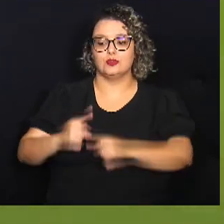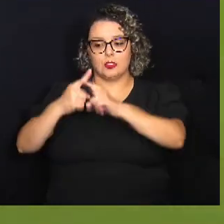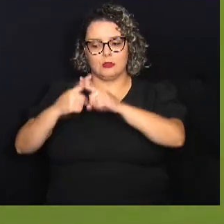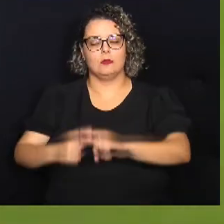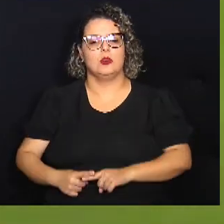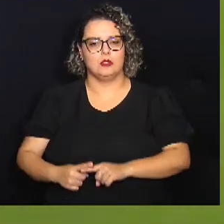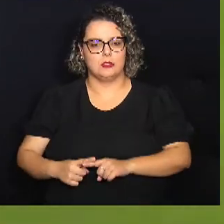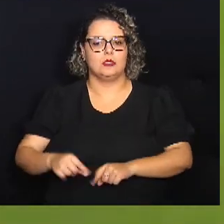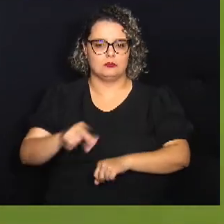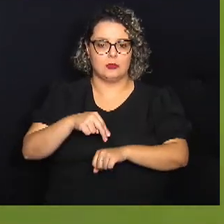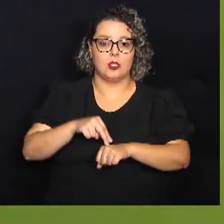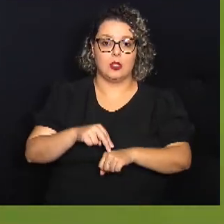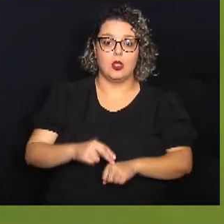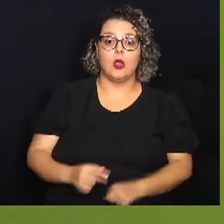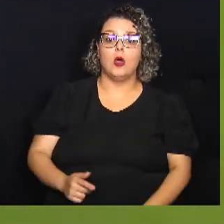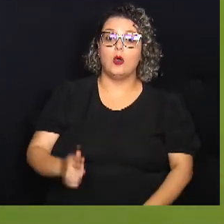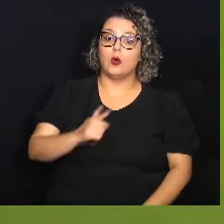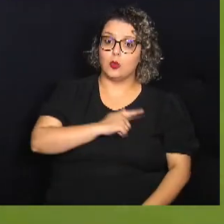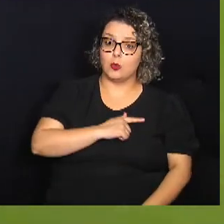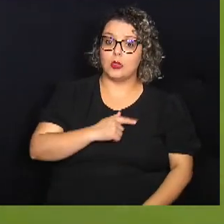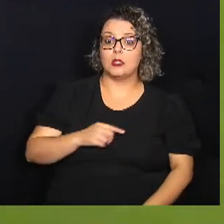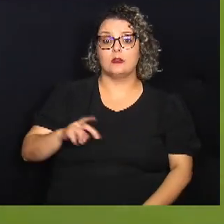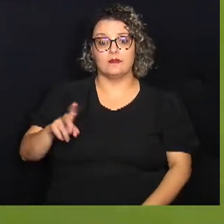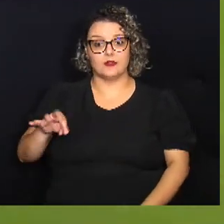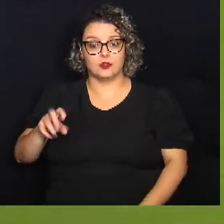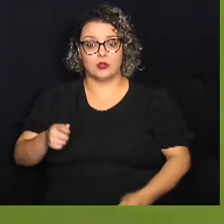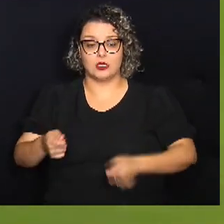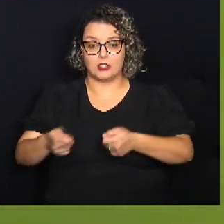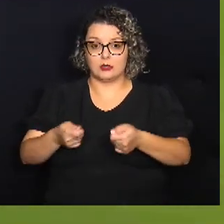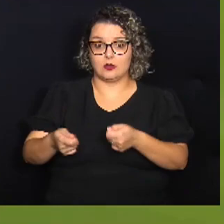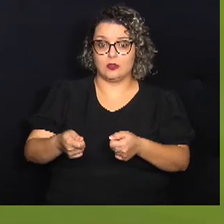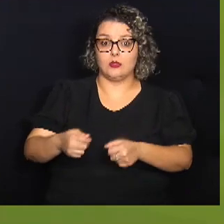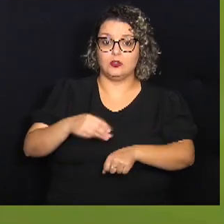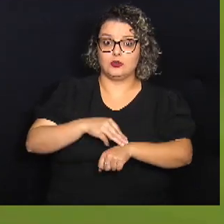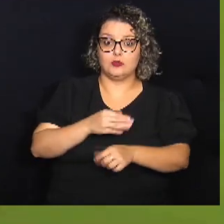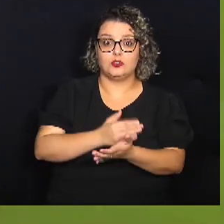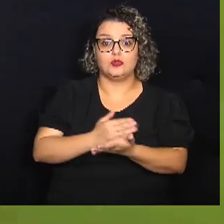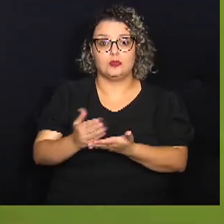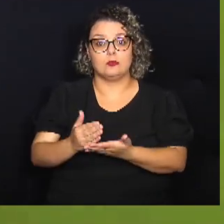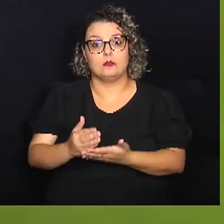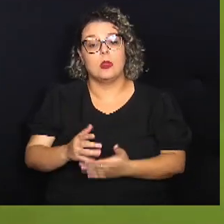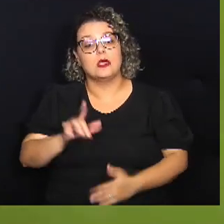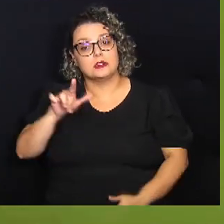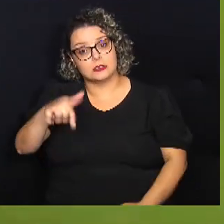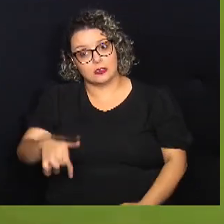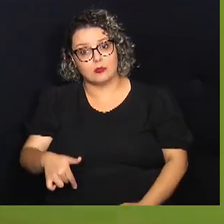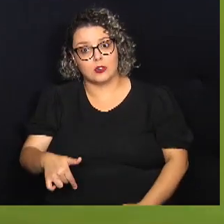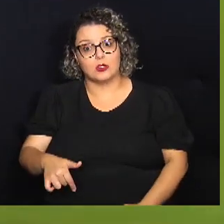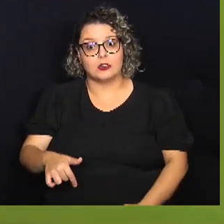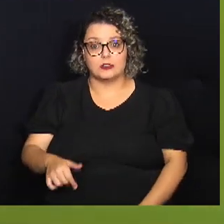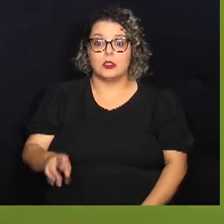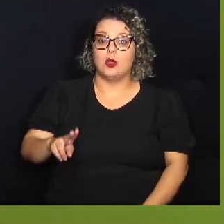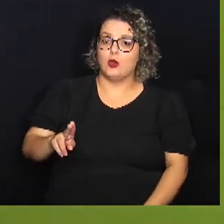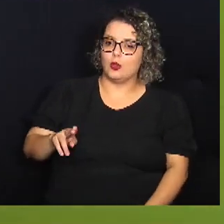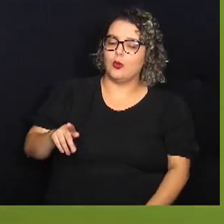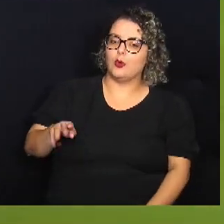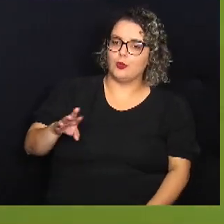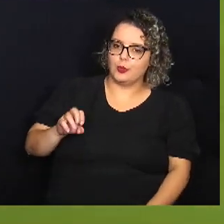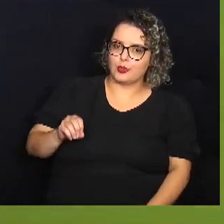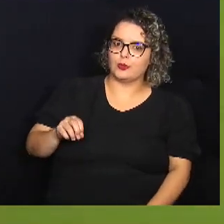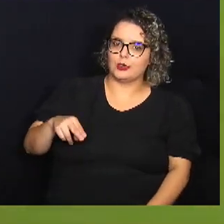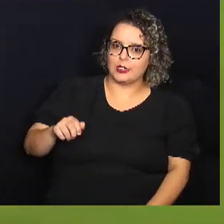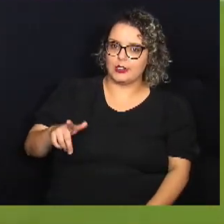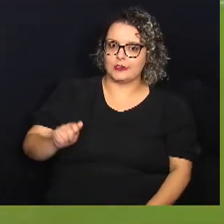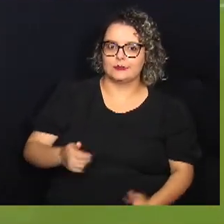e Vitória fizeram uma partida equilibrada nos minutos iniciais. Mas a equipe rubro-negra, aos 18 minutos, abriu